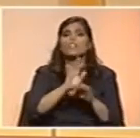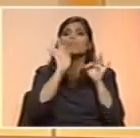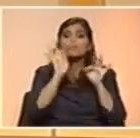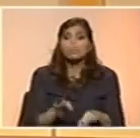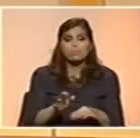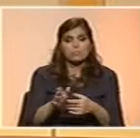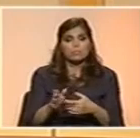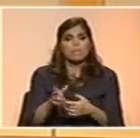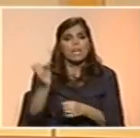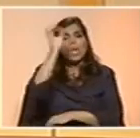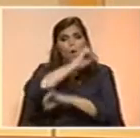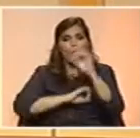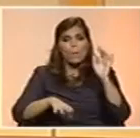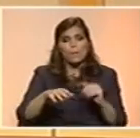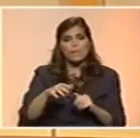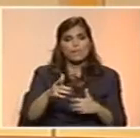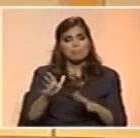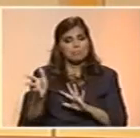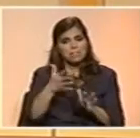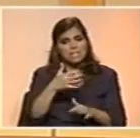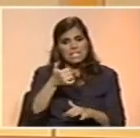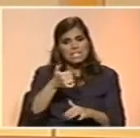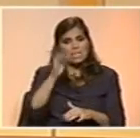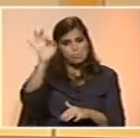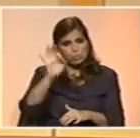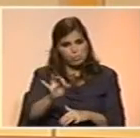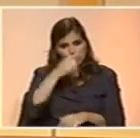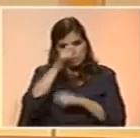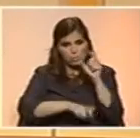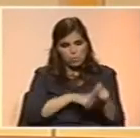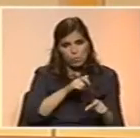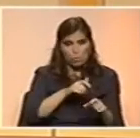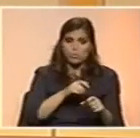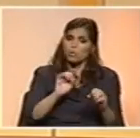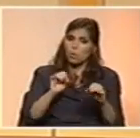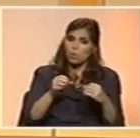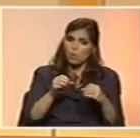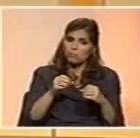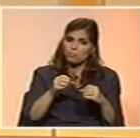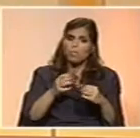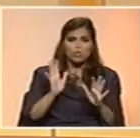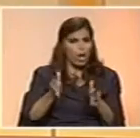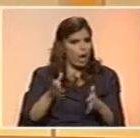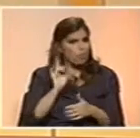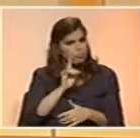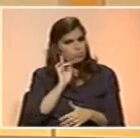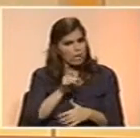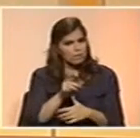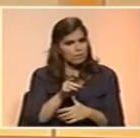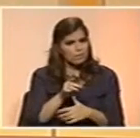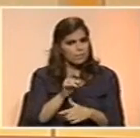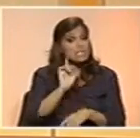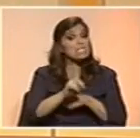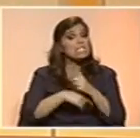vegetarianos. E na Europa são 5, estima seja 5% da população, o que também já é bastante relevante. E sempre